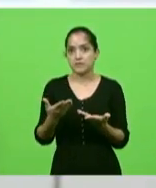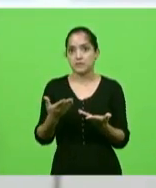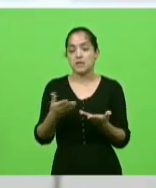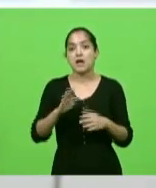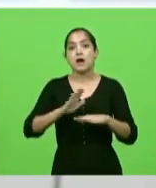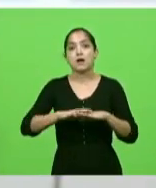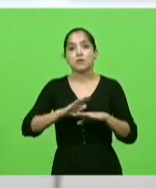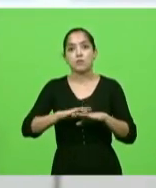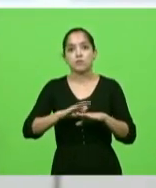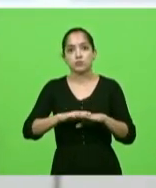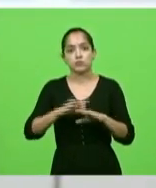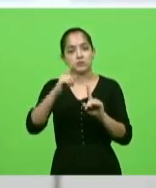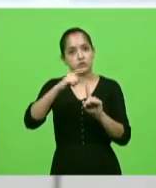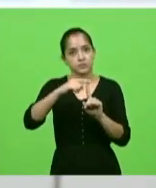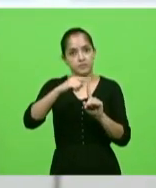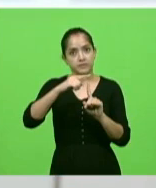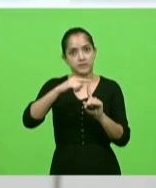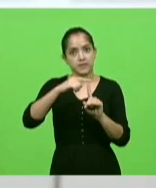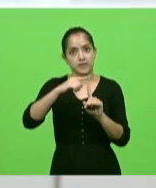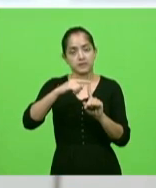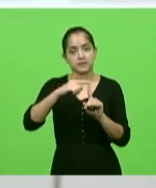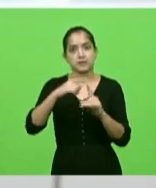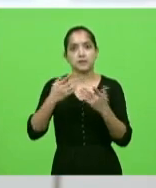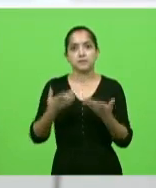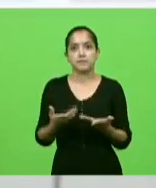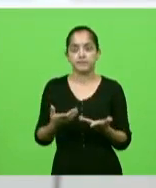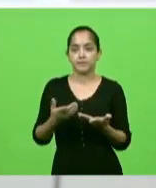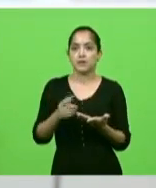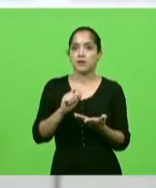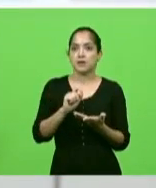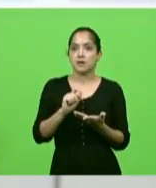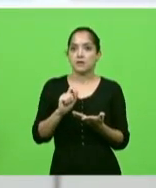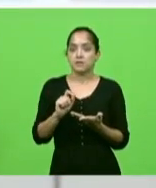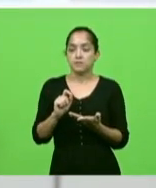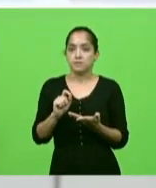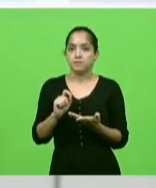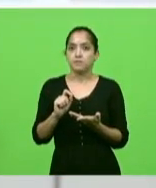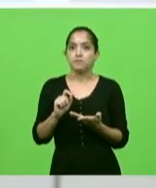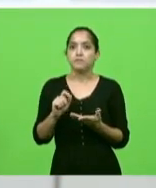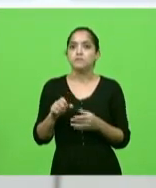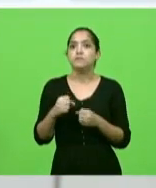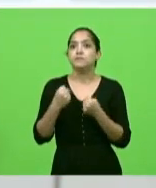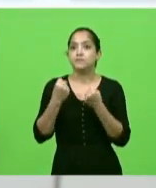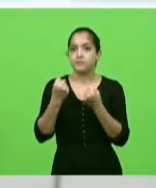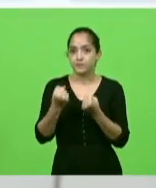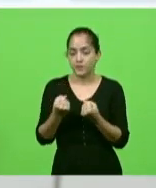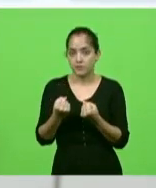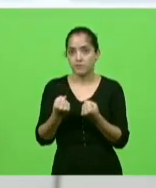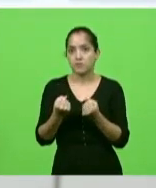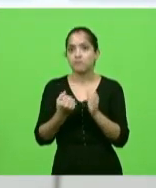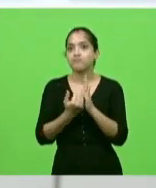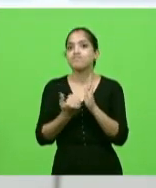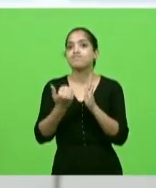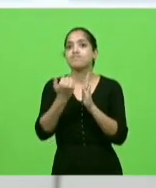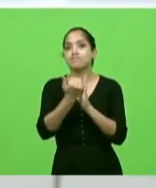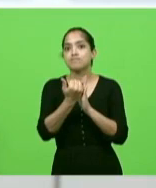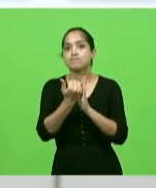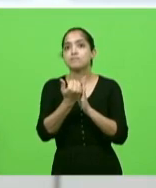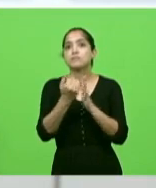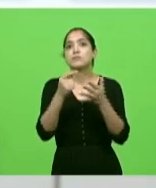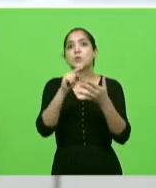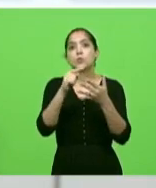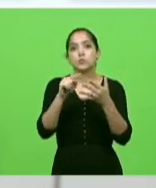conduta tipificada aliás Santo da for de força extraordinária os